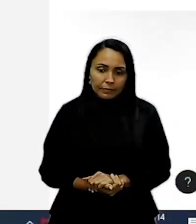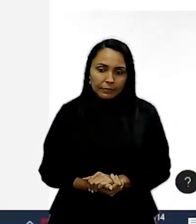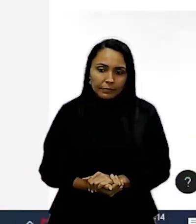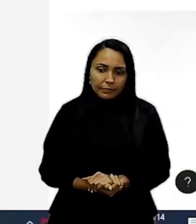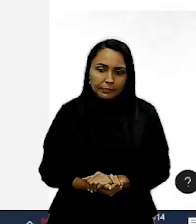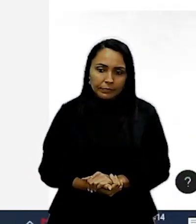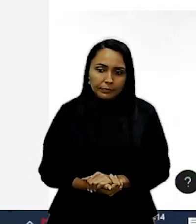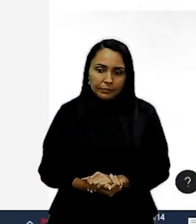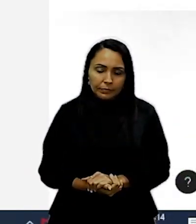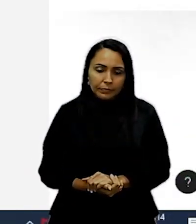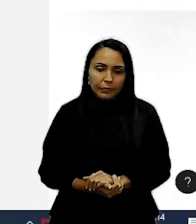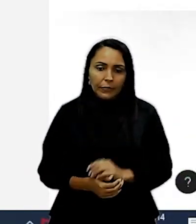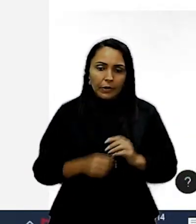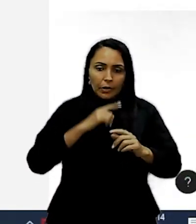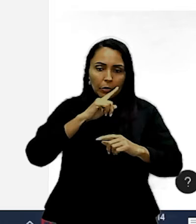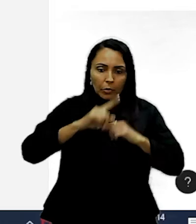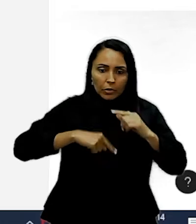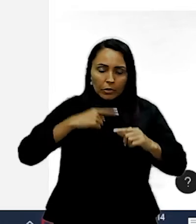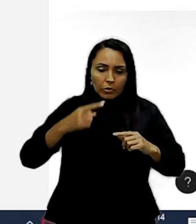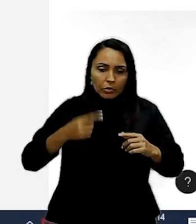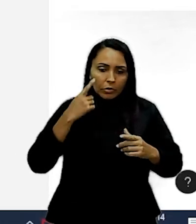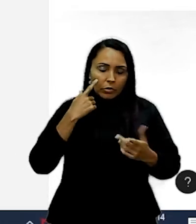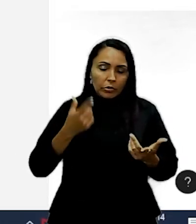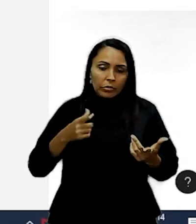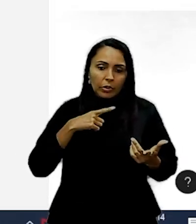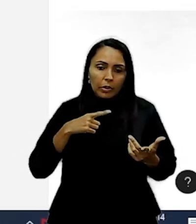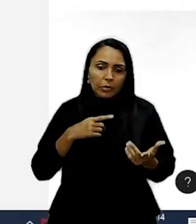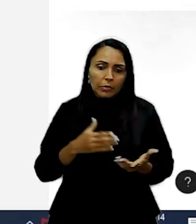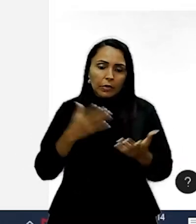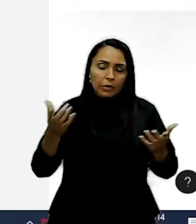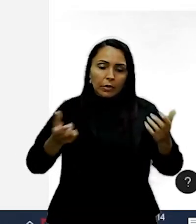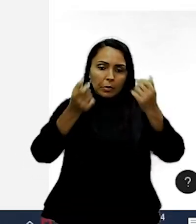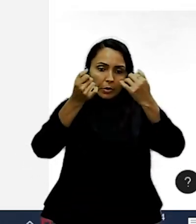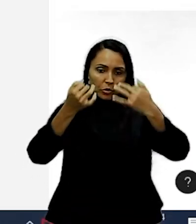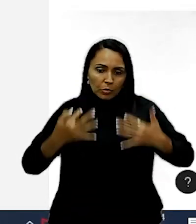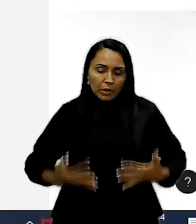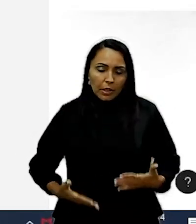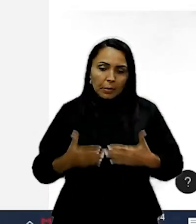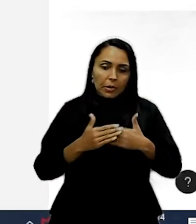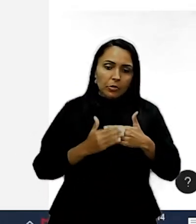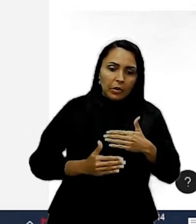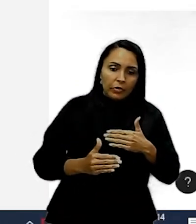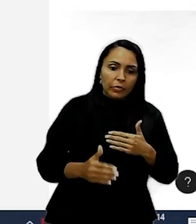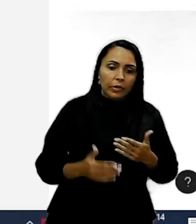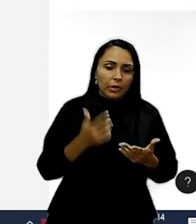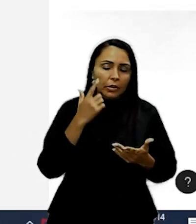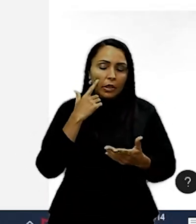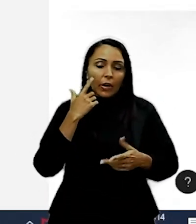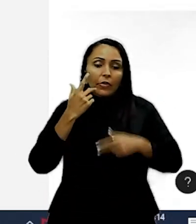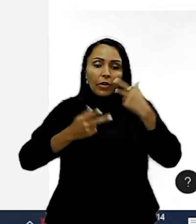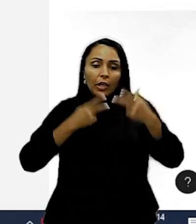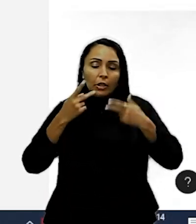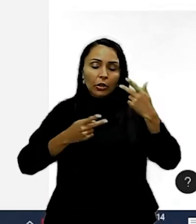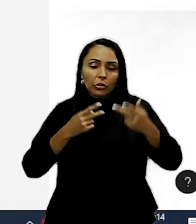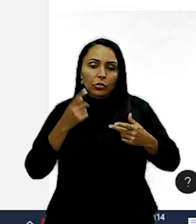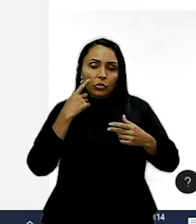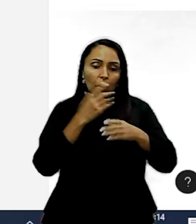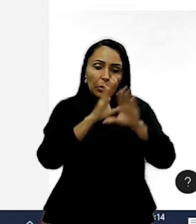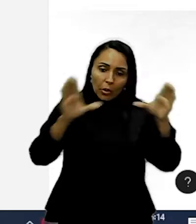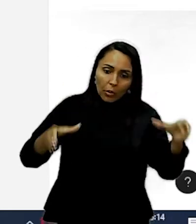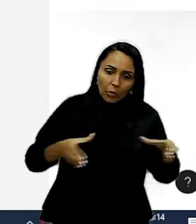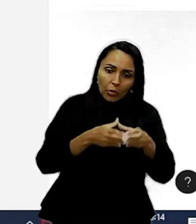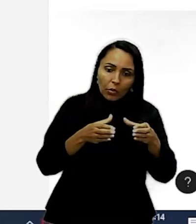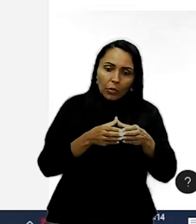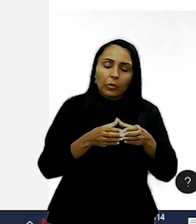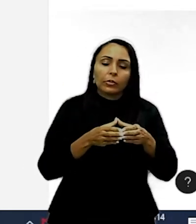Depois disso, nós temos o Frame e o Slice. Isso aqui eu vou explicar mais para frente quando a gente estiver falando sobre grupos e frames. Tudo bem?